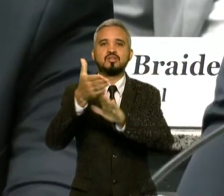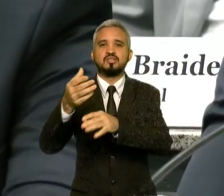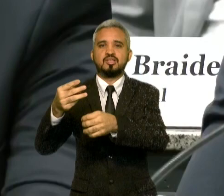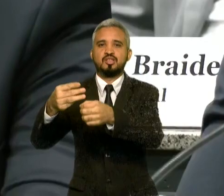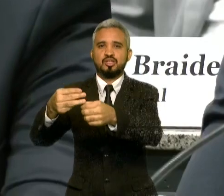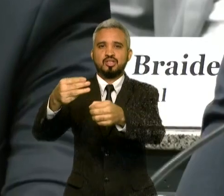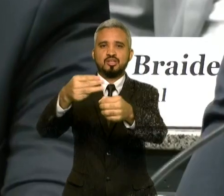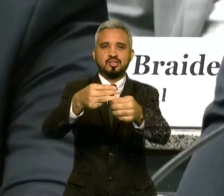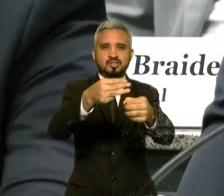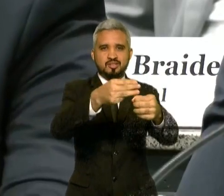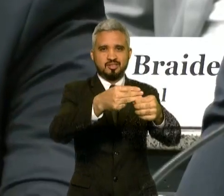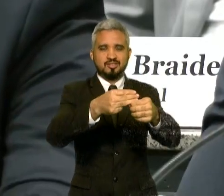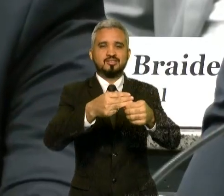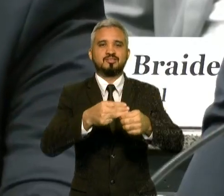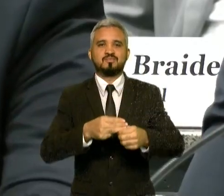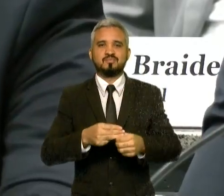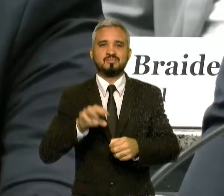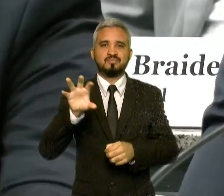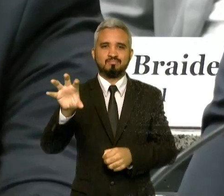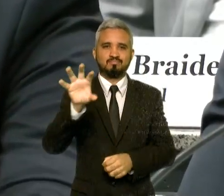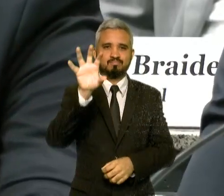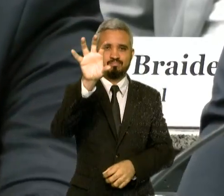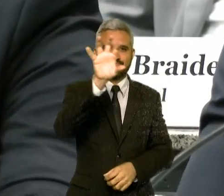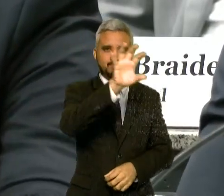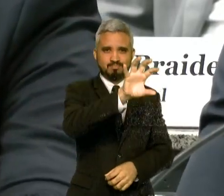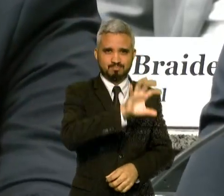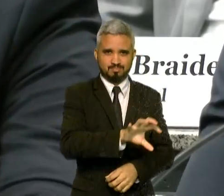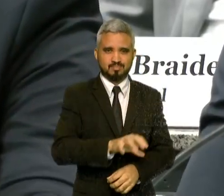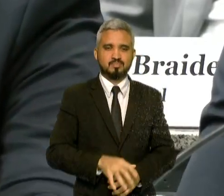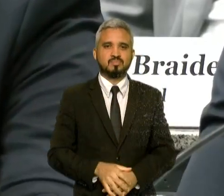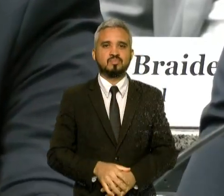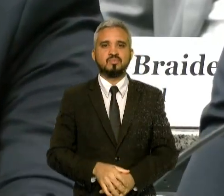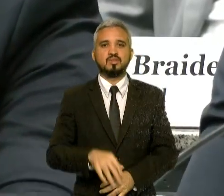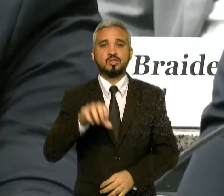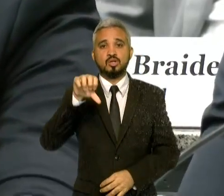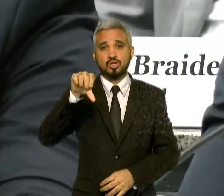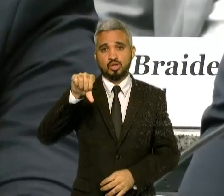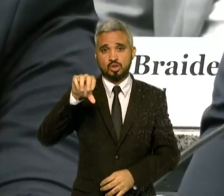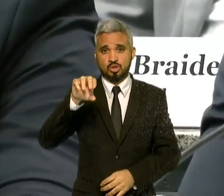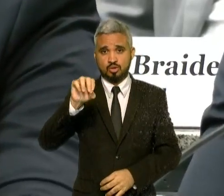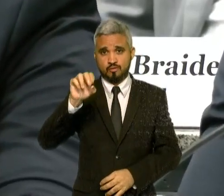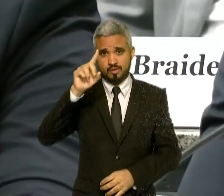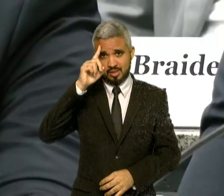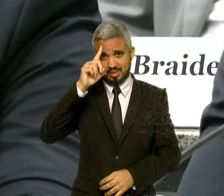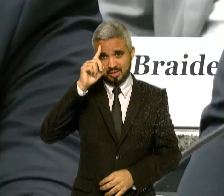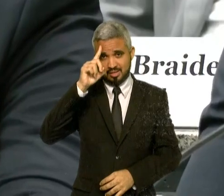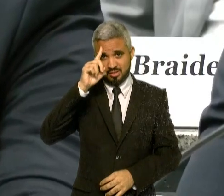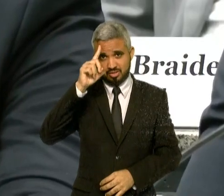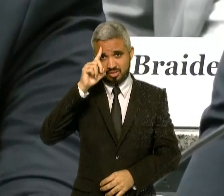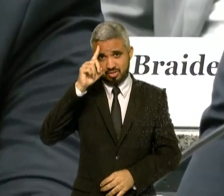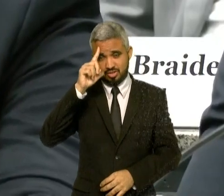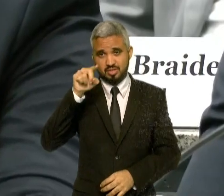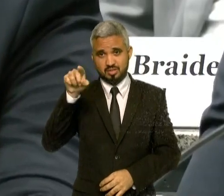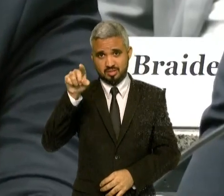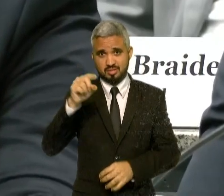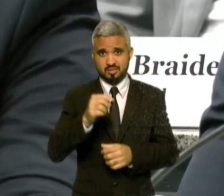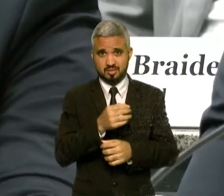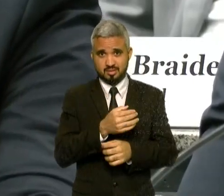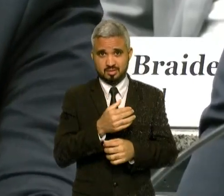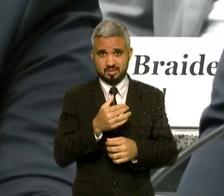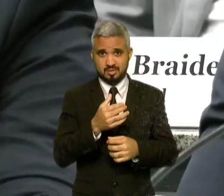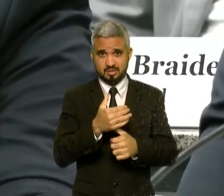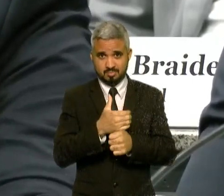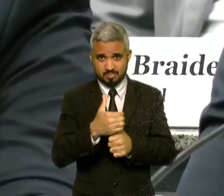parlamento estadual para todas as regiões do estado. São 90 dias apenas da sua gestão, já é a segunda vez que fazemos isso. Então, uma média de